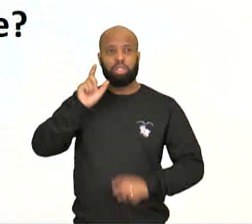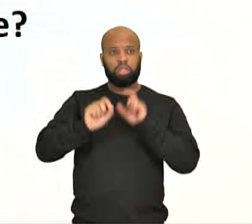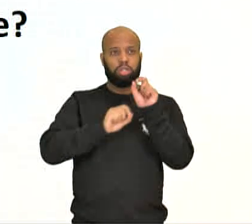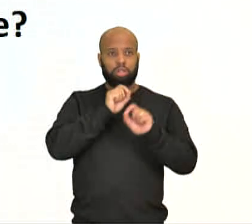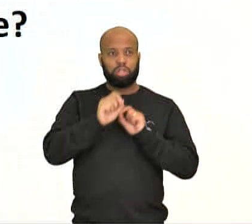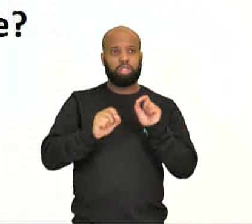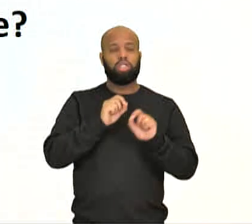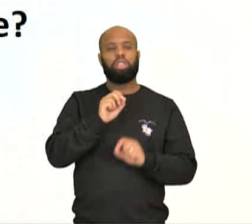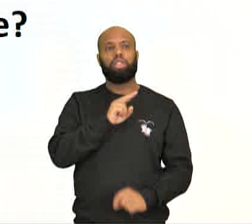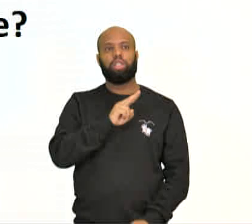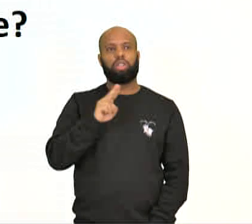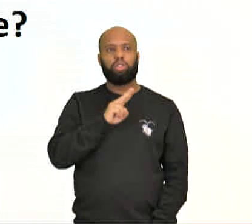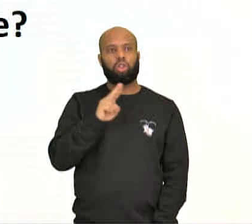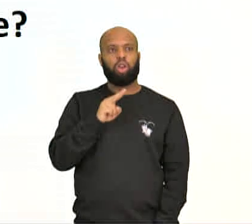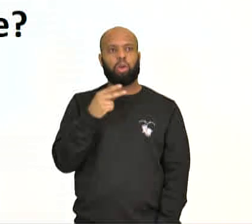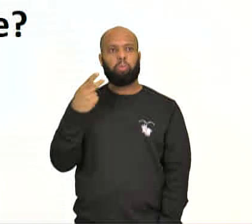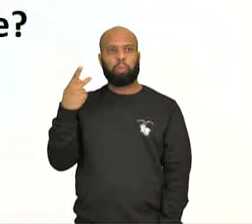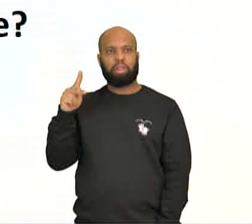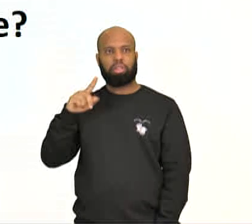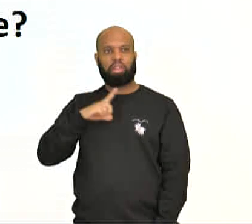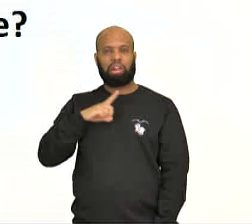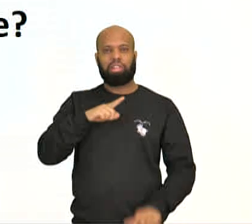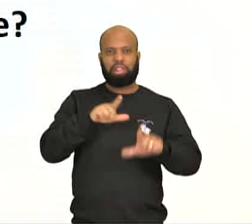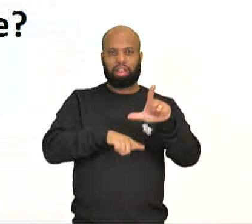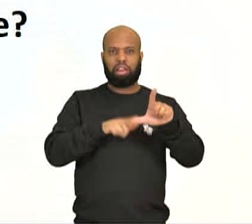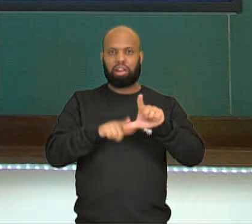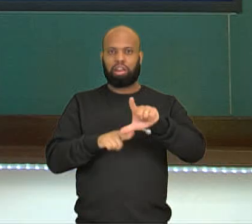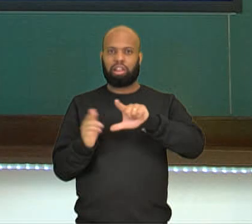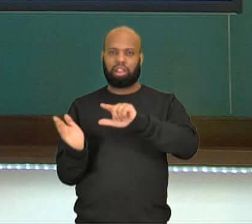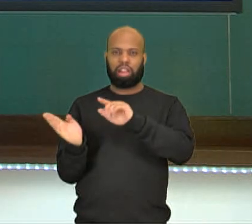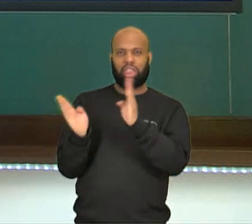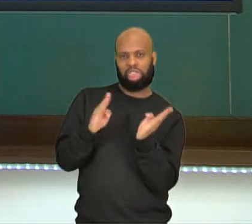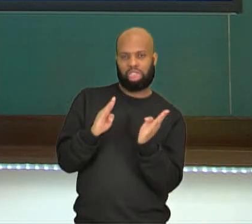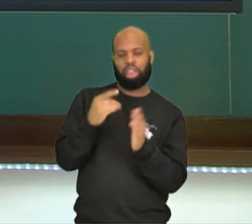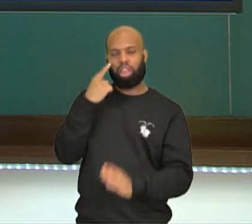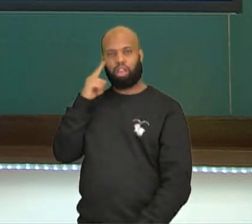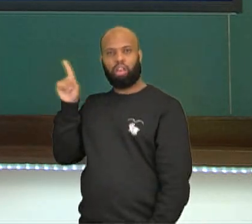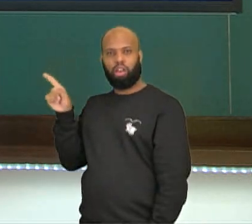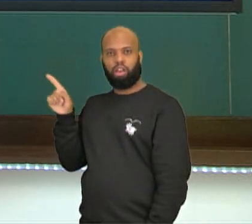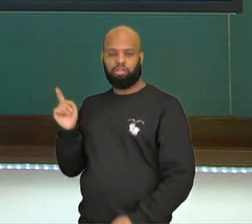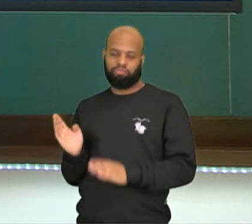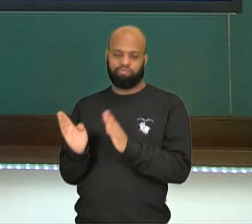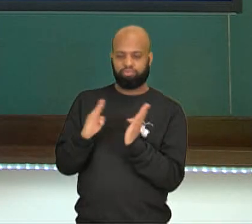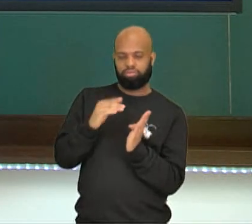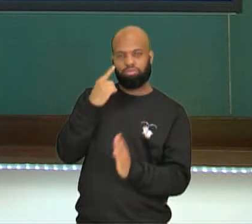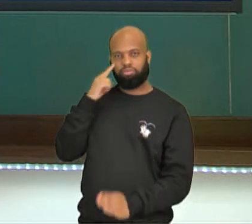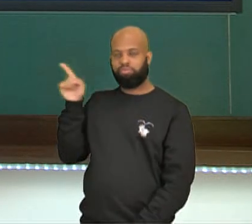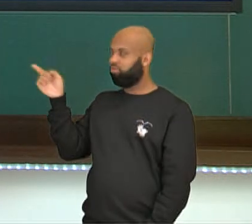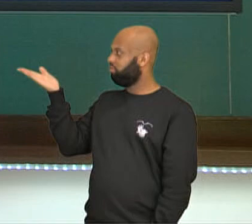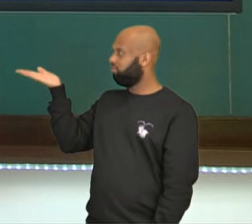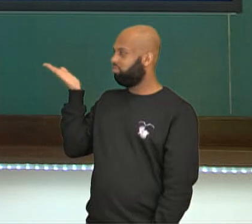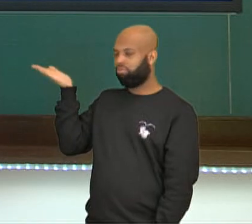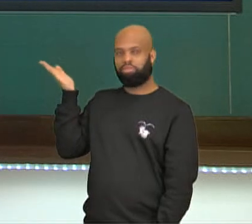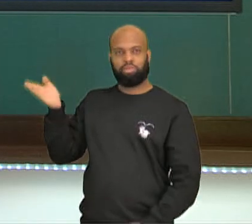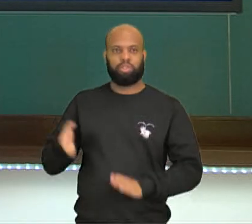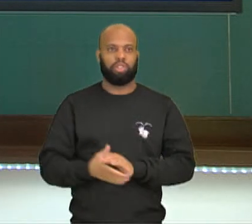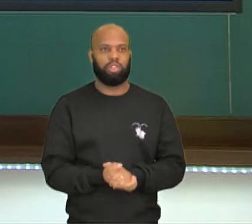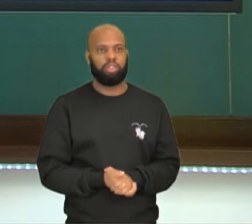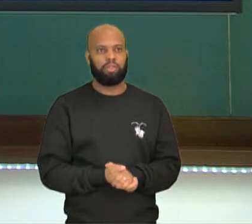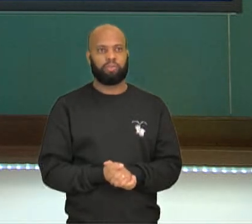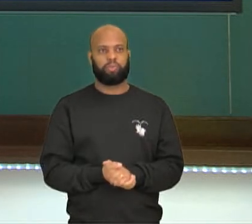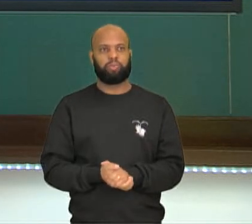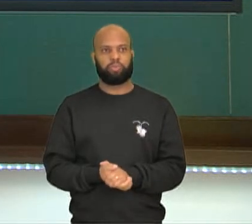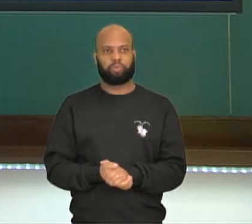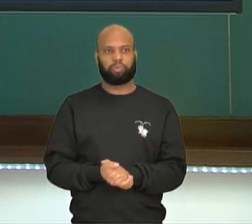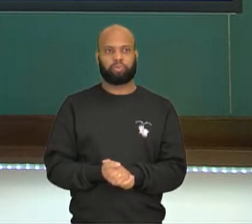o Sahelanthropus tchadensis. Uau! Fala de novo, professor. Sahelanthropus tchadensis. Vai lá,